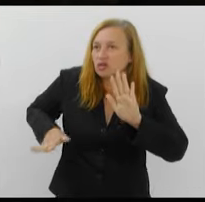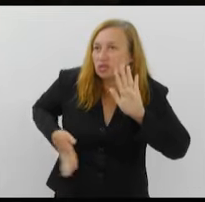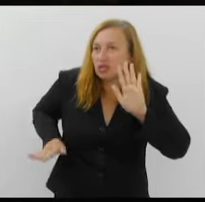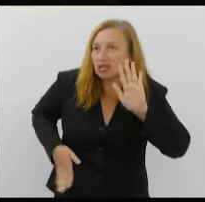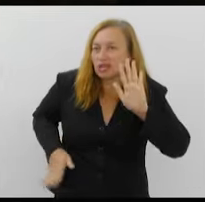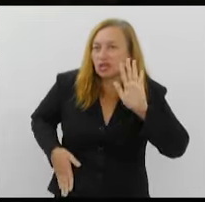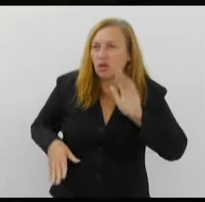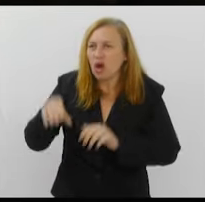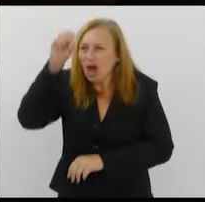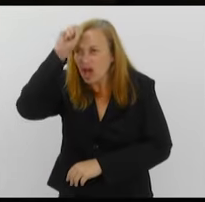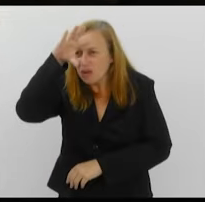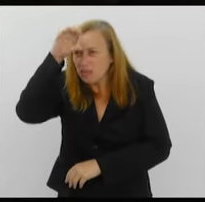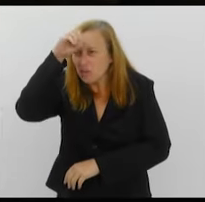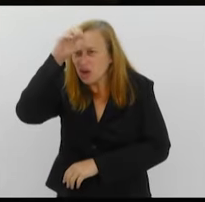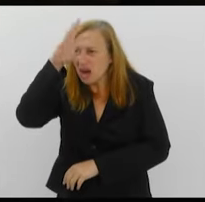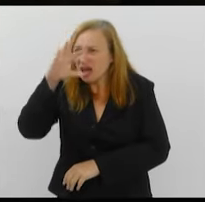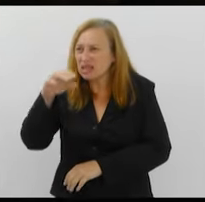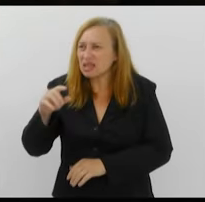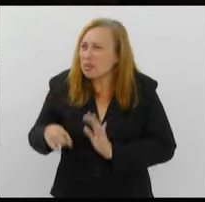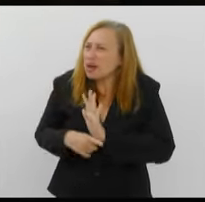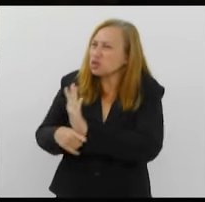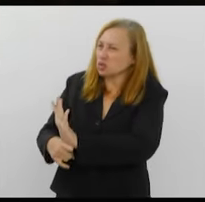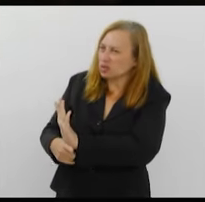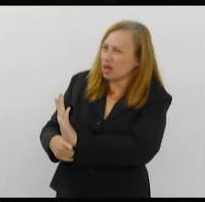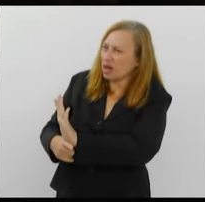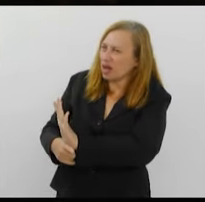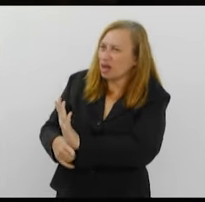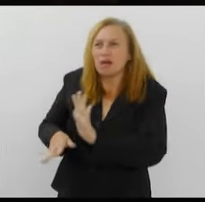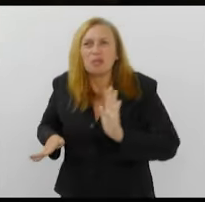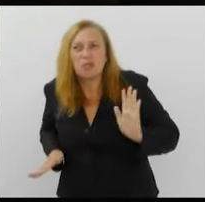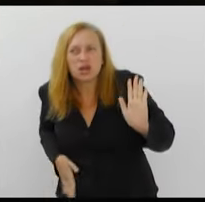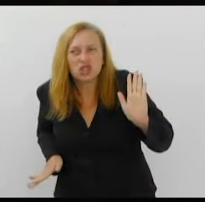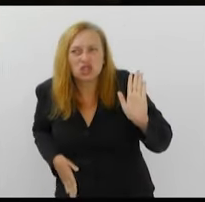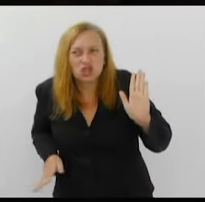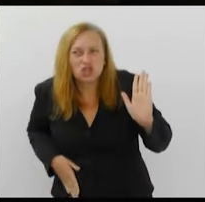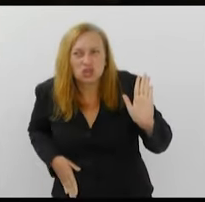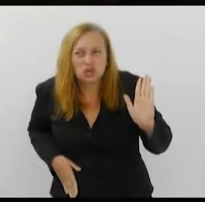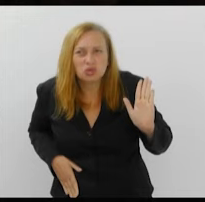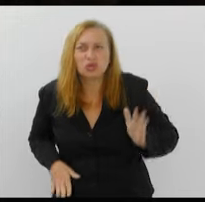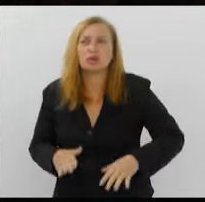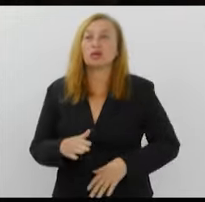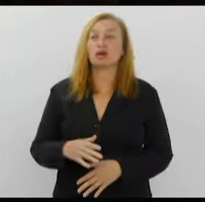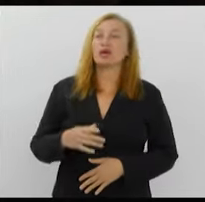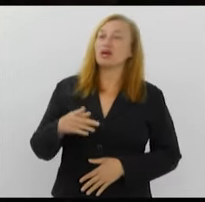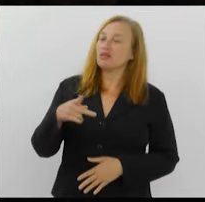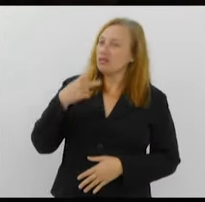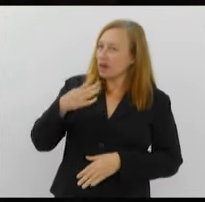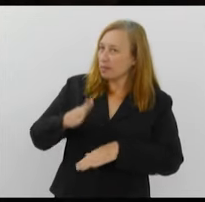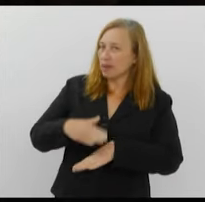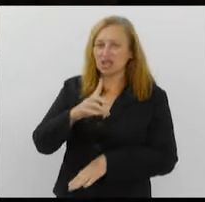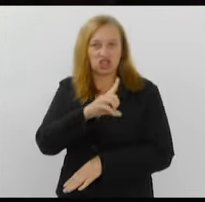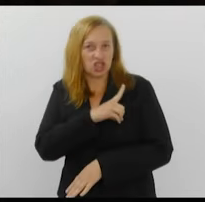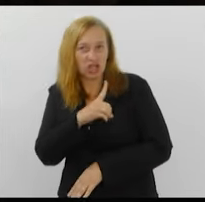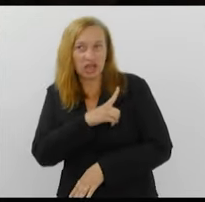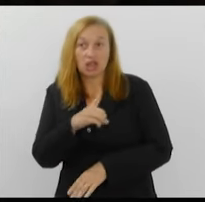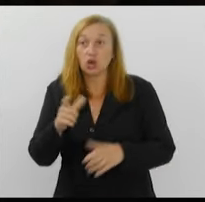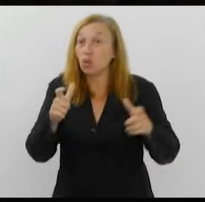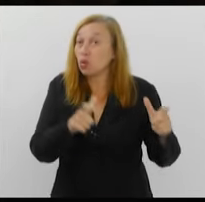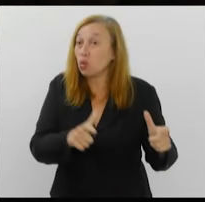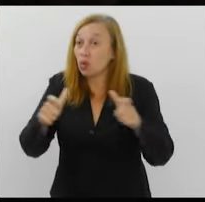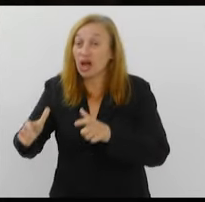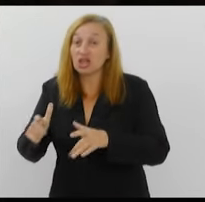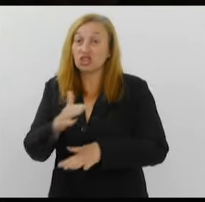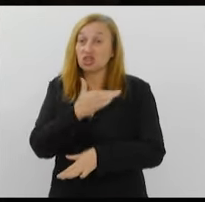Carlos Augusto, Vossa Excelência pode falar com propriedade, né, sobre mais um pedido do PSOL, que os locais de